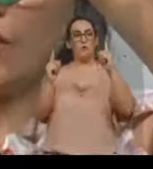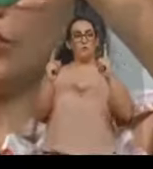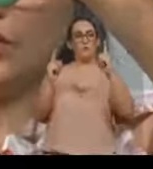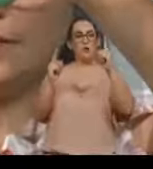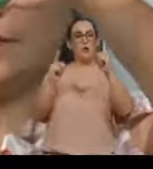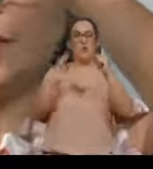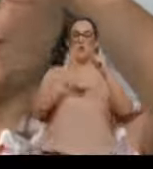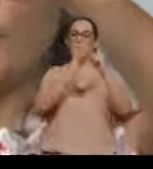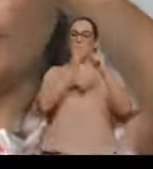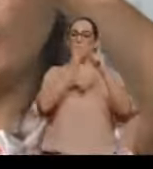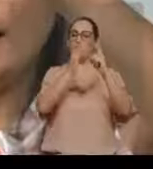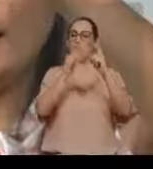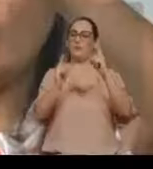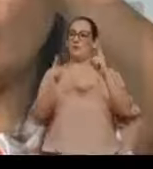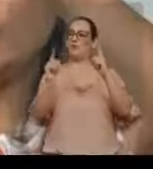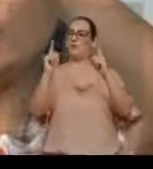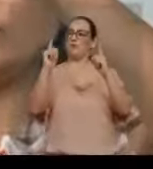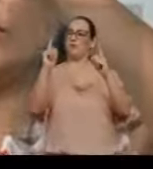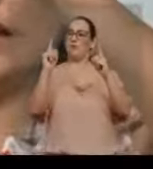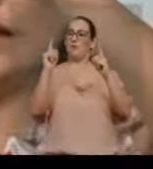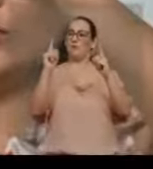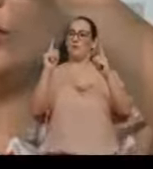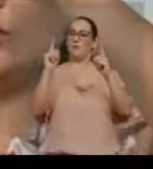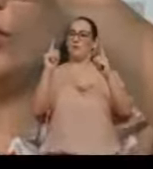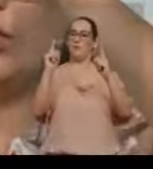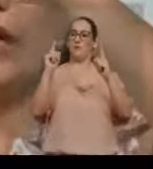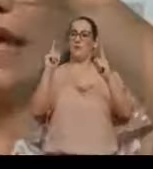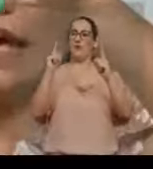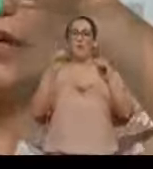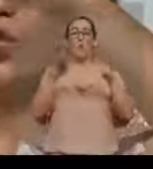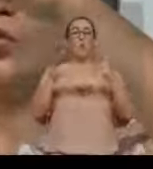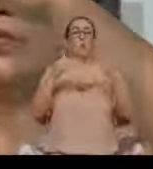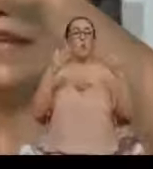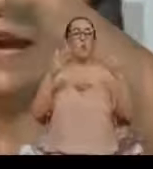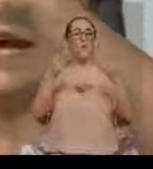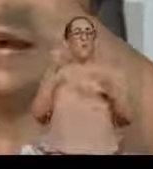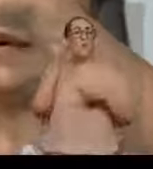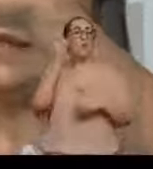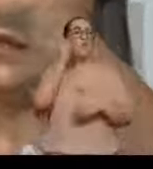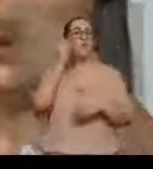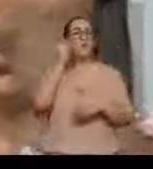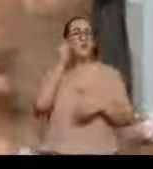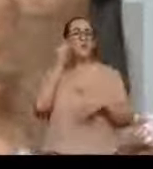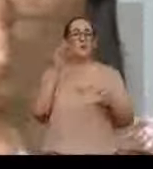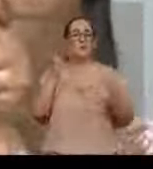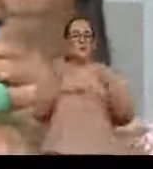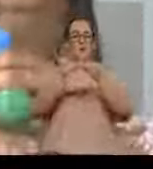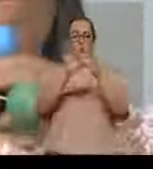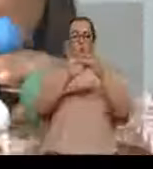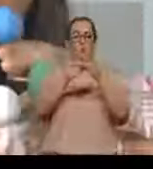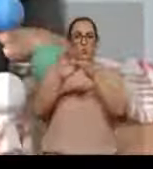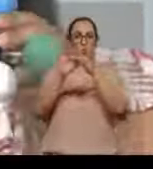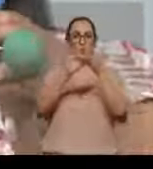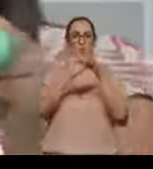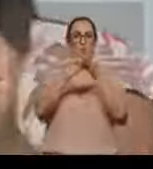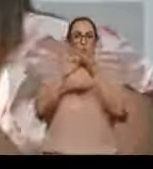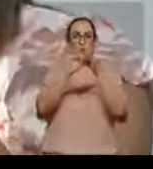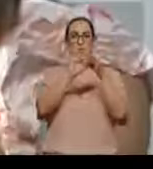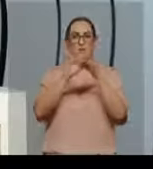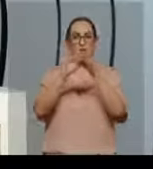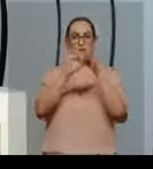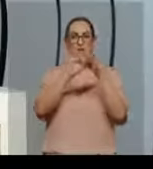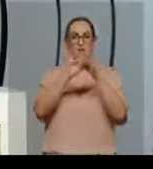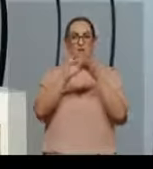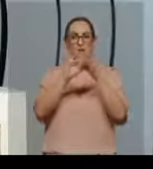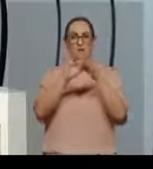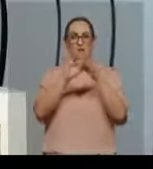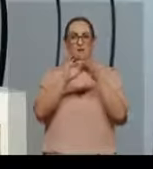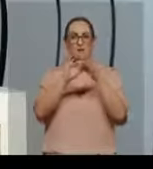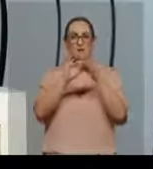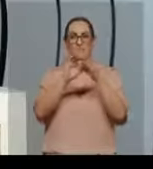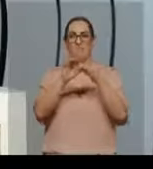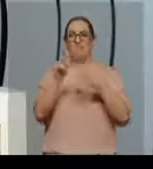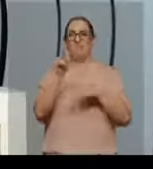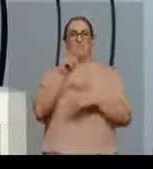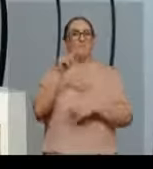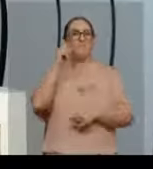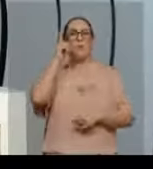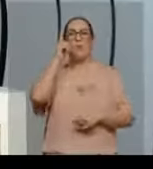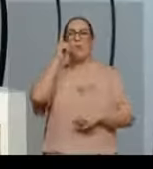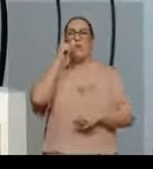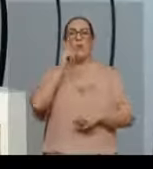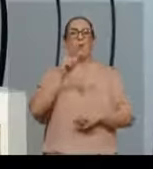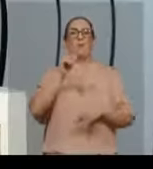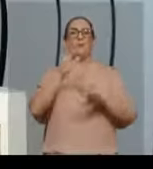espelho da outra. Porém, quando eu tento juntar elas, olha o que vai acontecer. Eu não